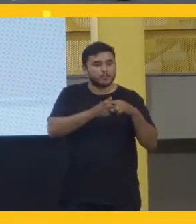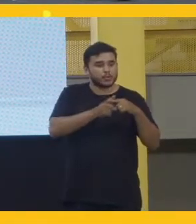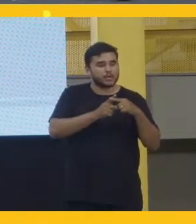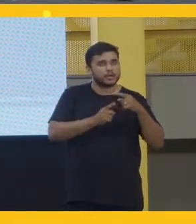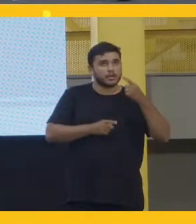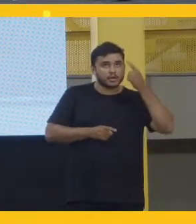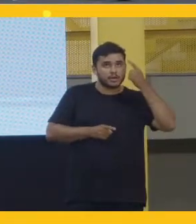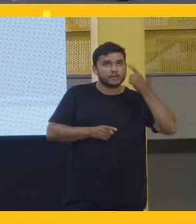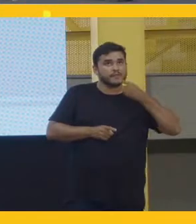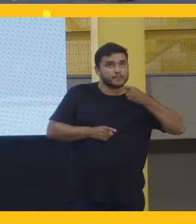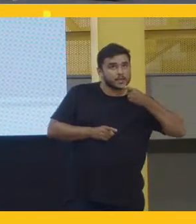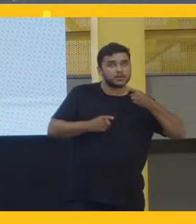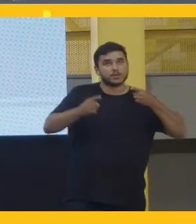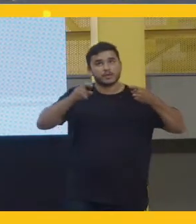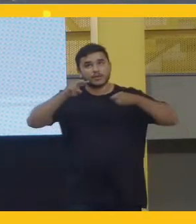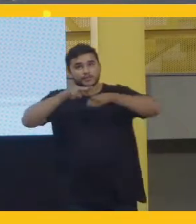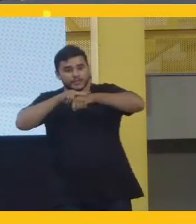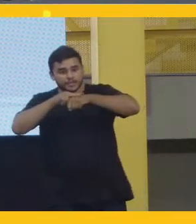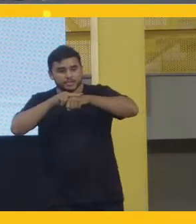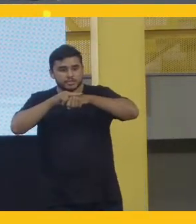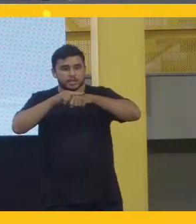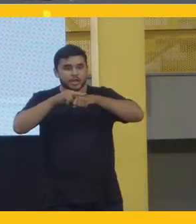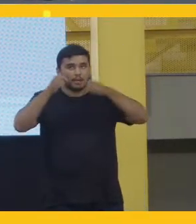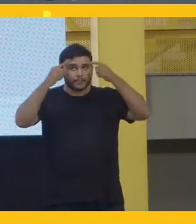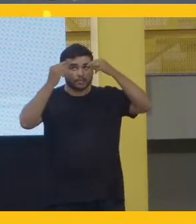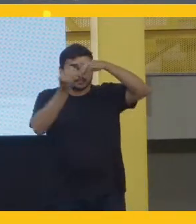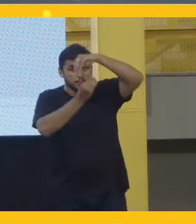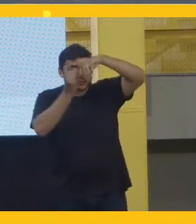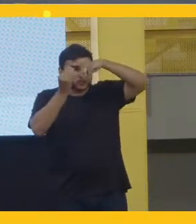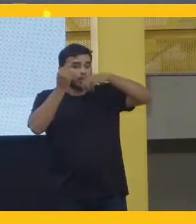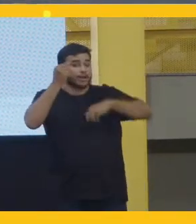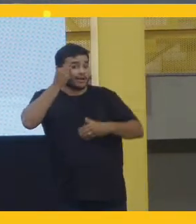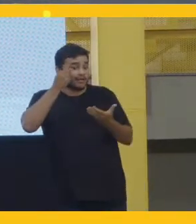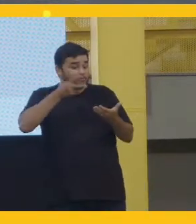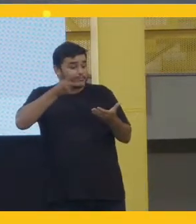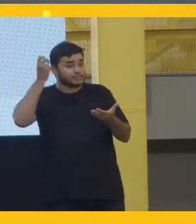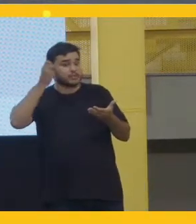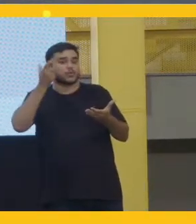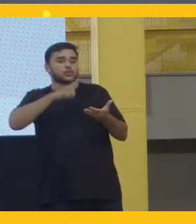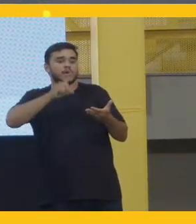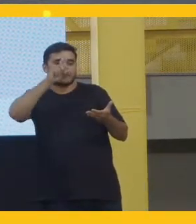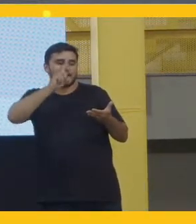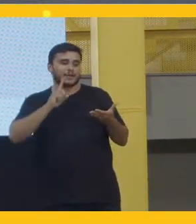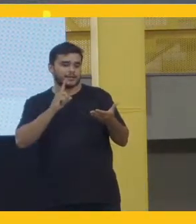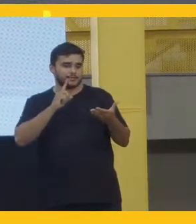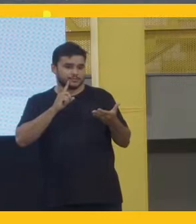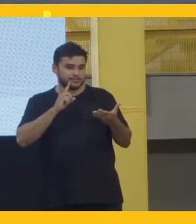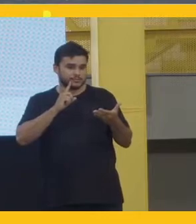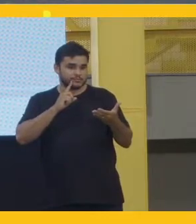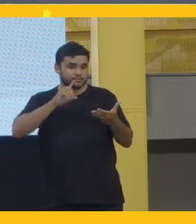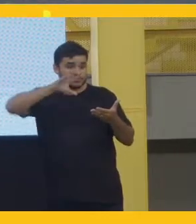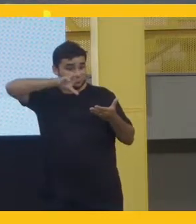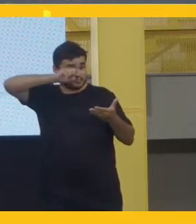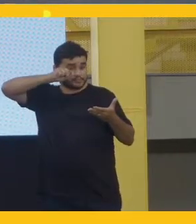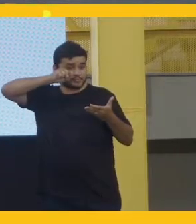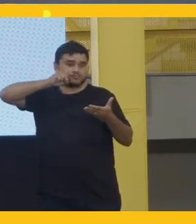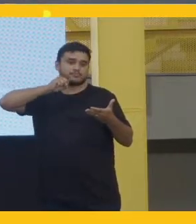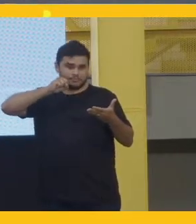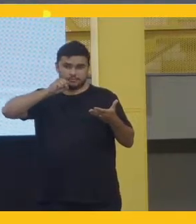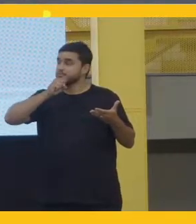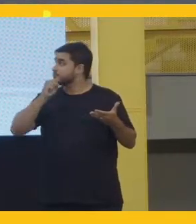em 100% o verde. Mas o que, que o amarelo faz quando ele incide no seu olho? Ativa o vermelho e o